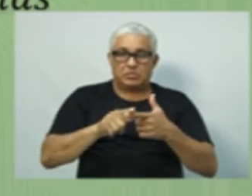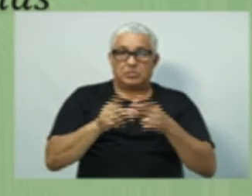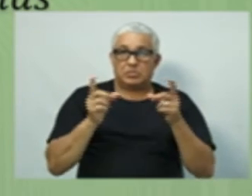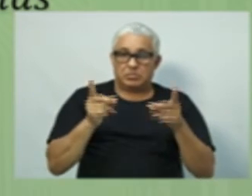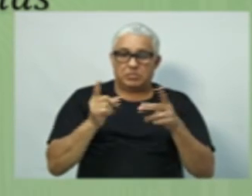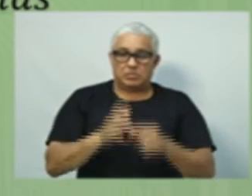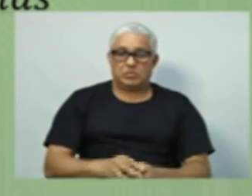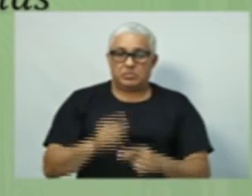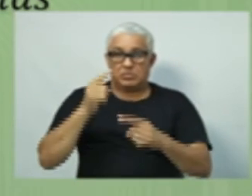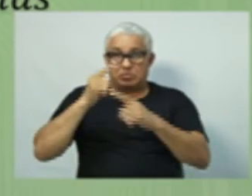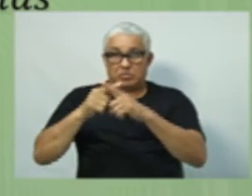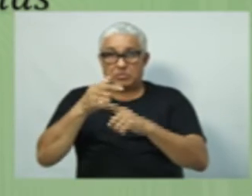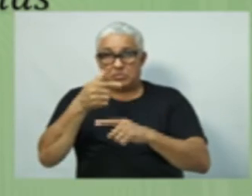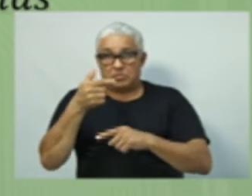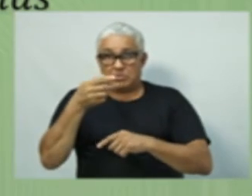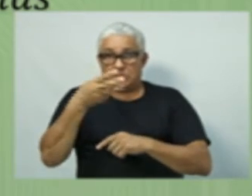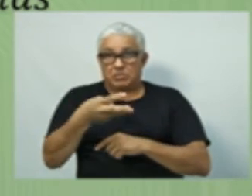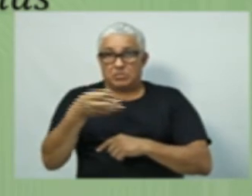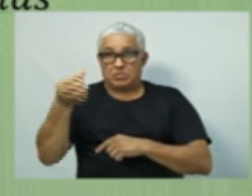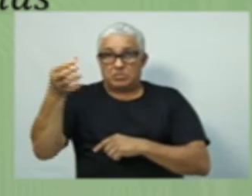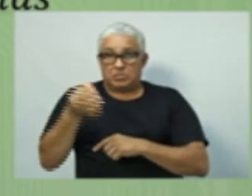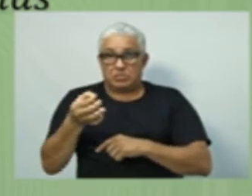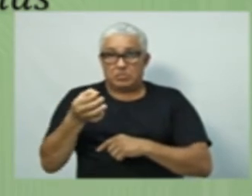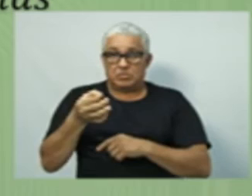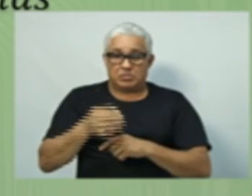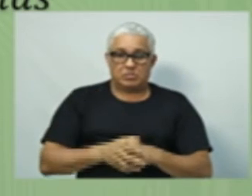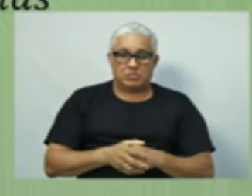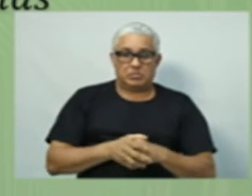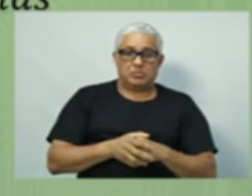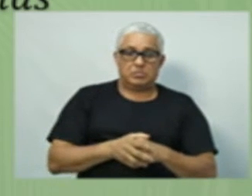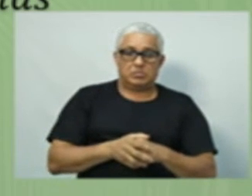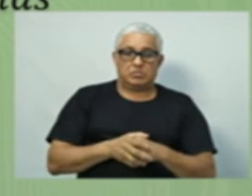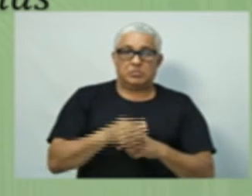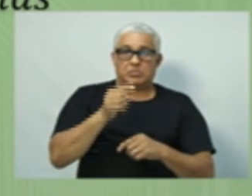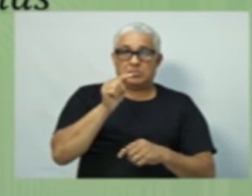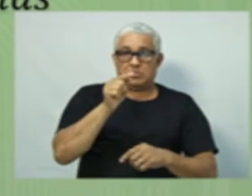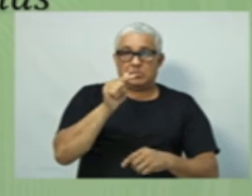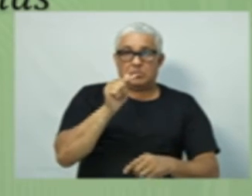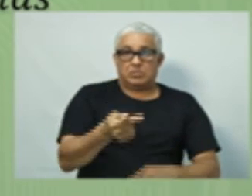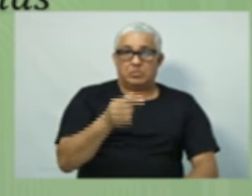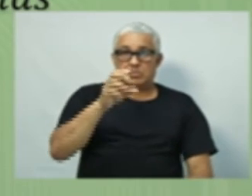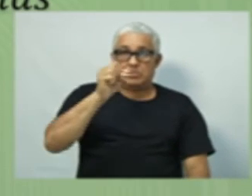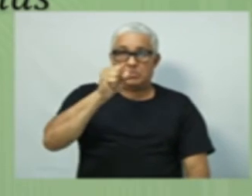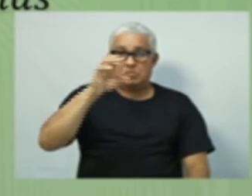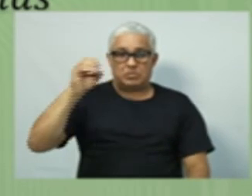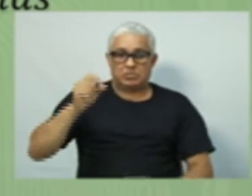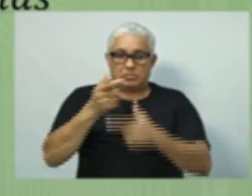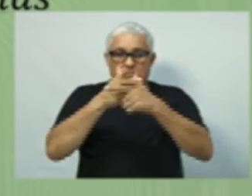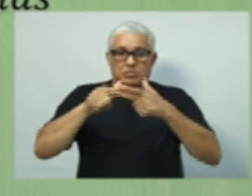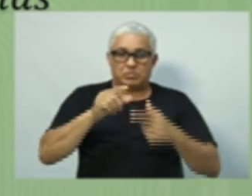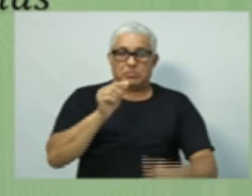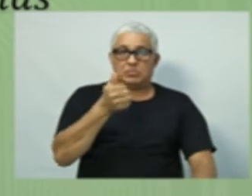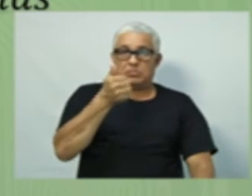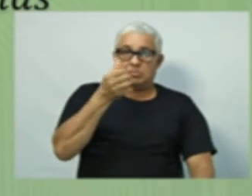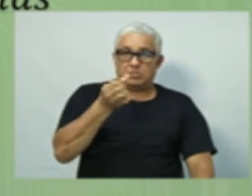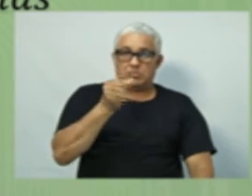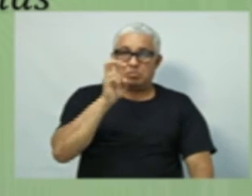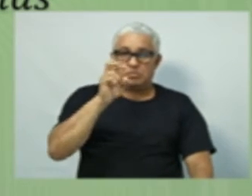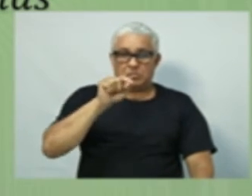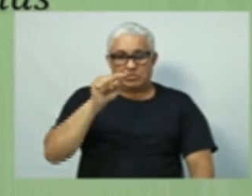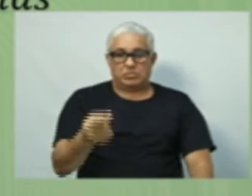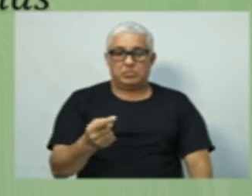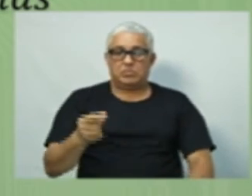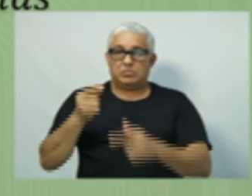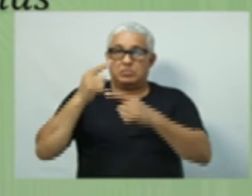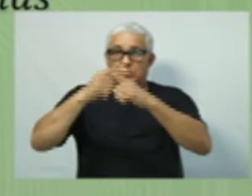vendas 360 pública receberá 7.800 vendas minhas líquidas 165.000